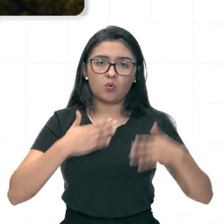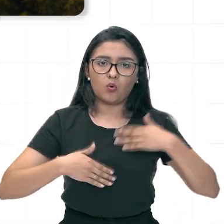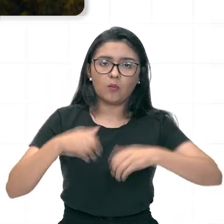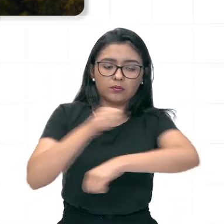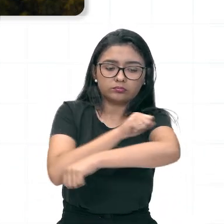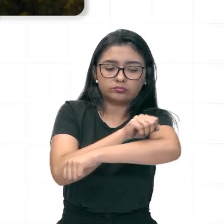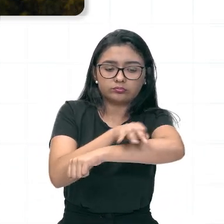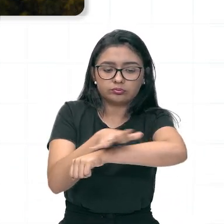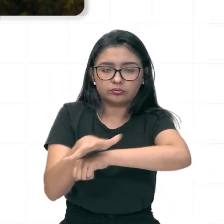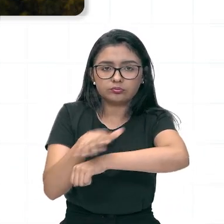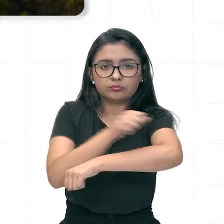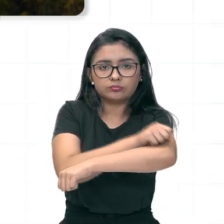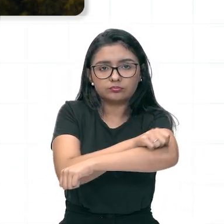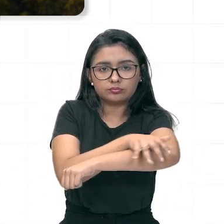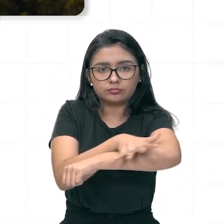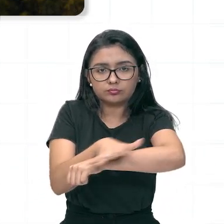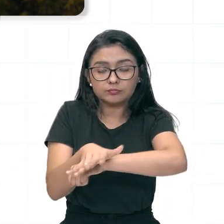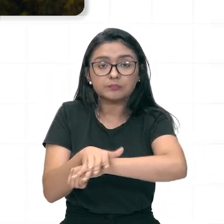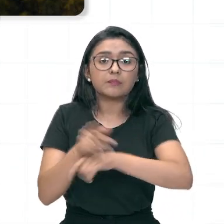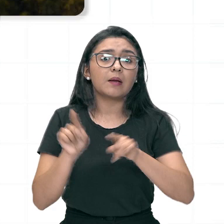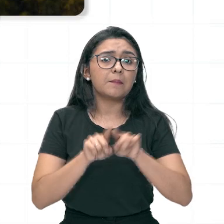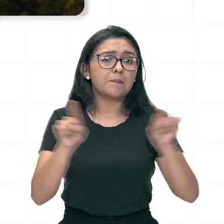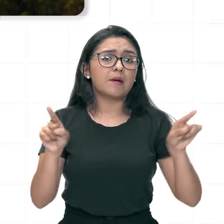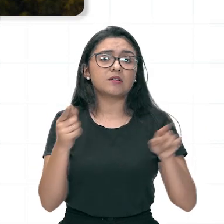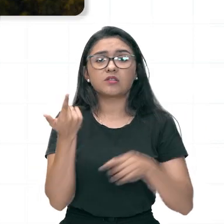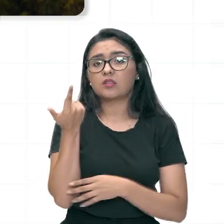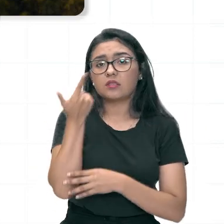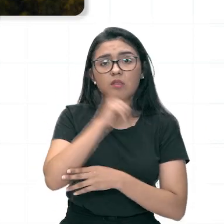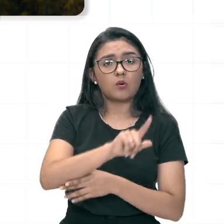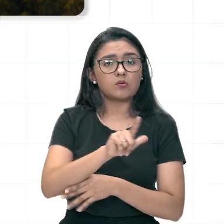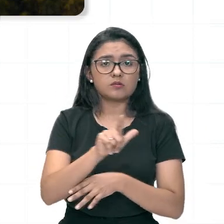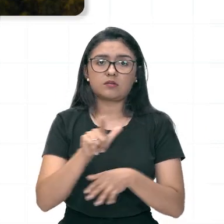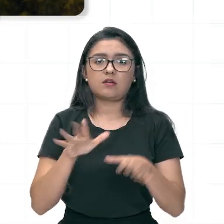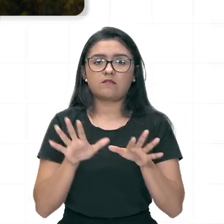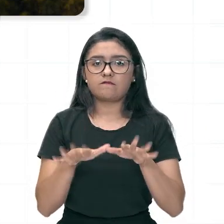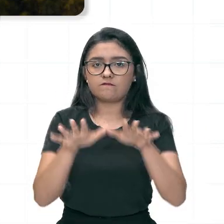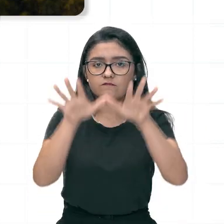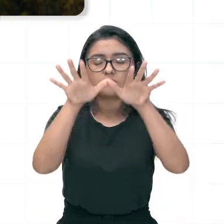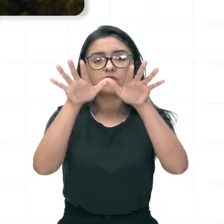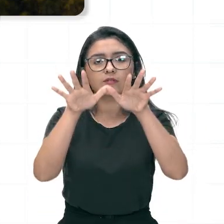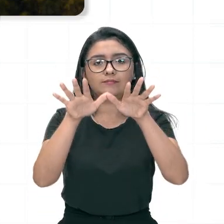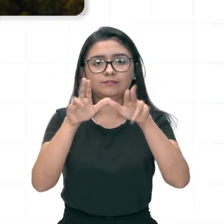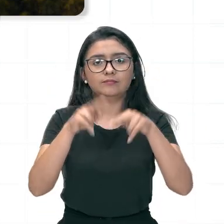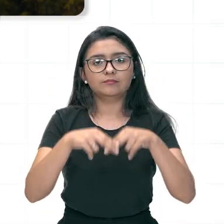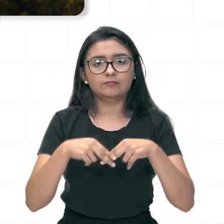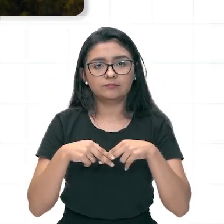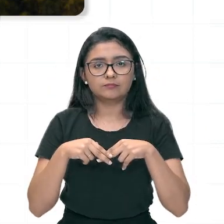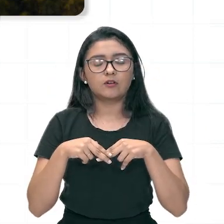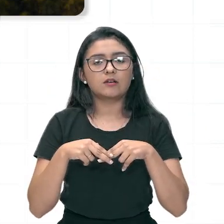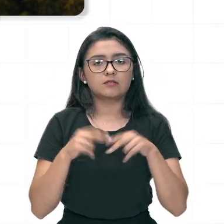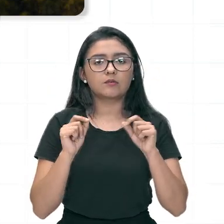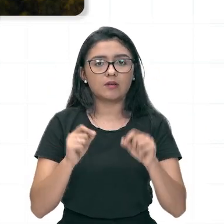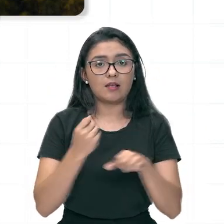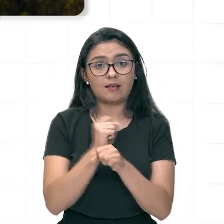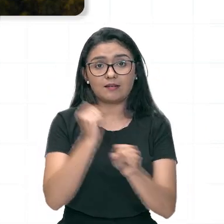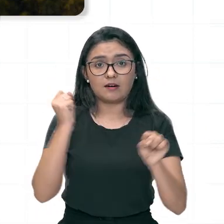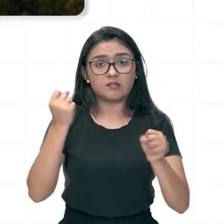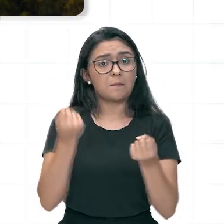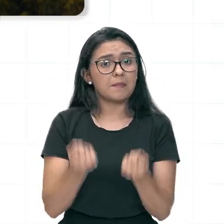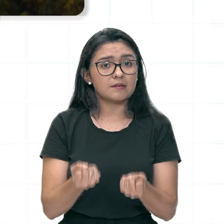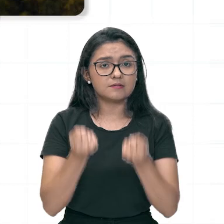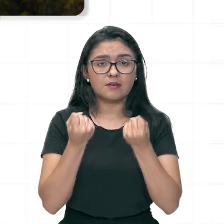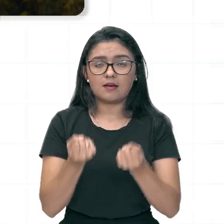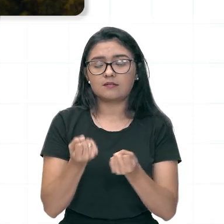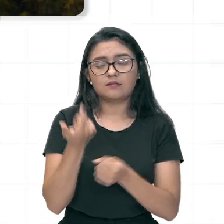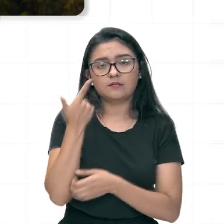por penas, tenham asas, elas não vão conseguir voar porque não tem todas as outras adaptações e o seu corpo é muito grande, né?